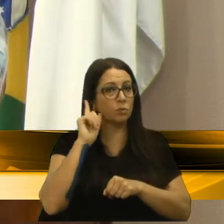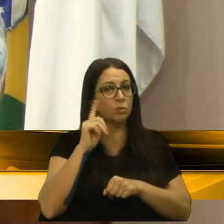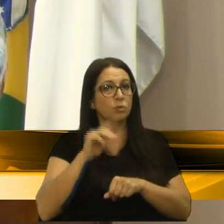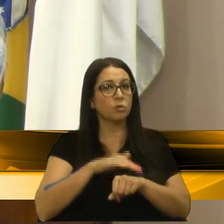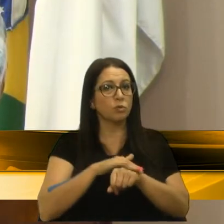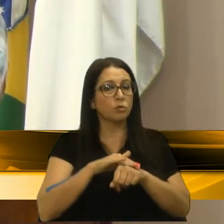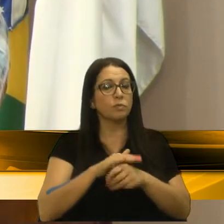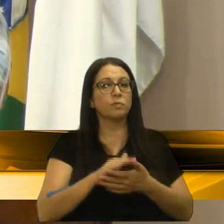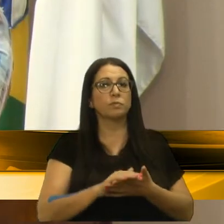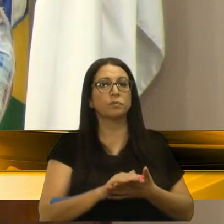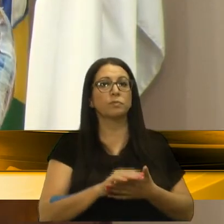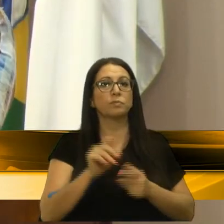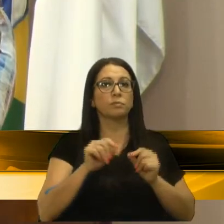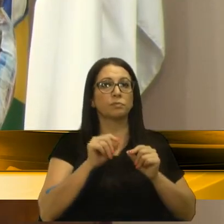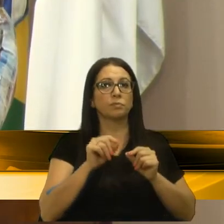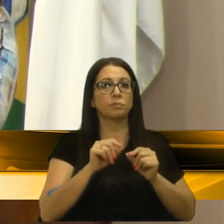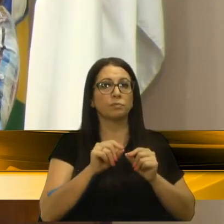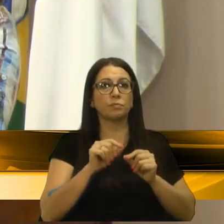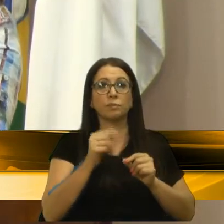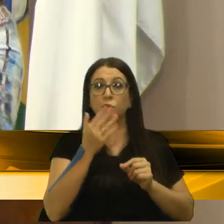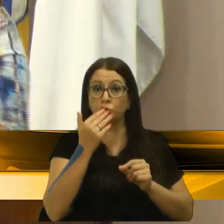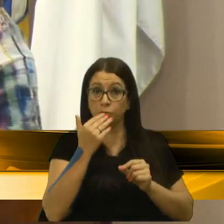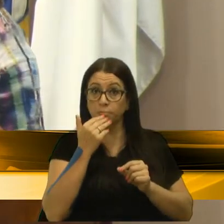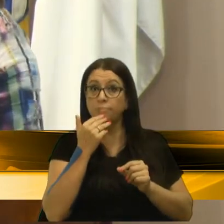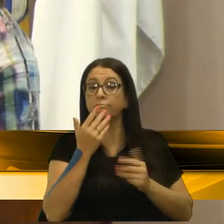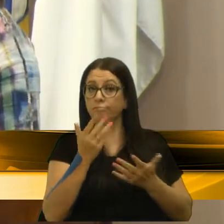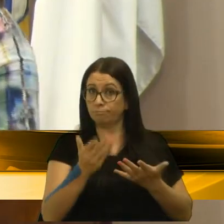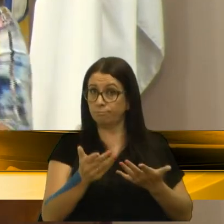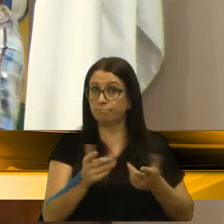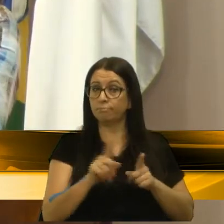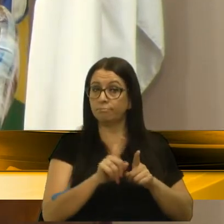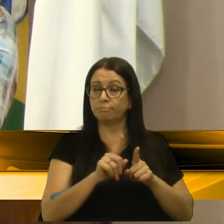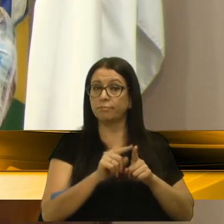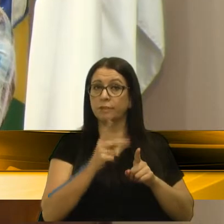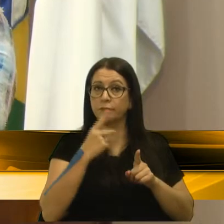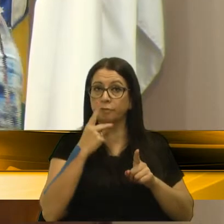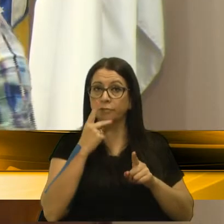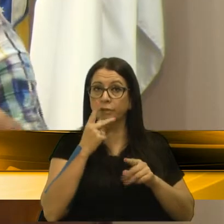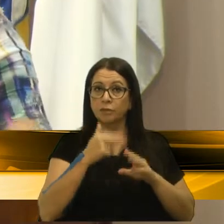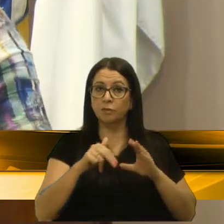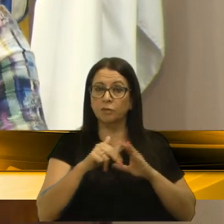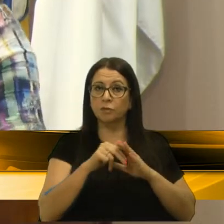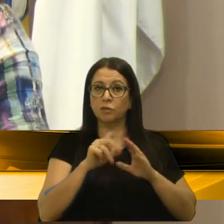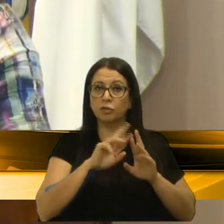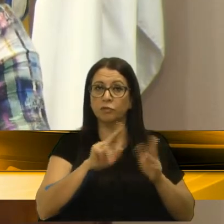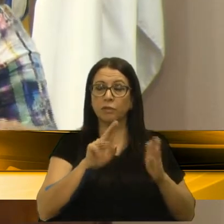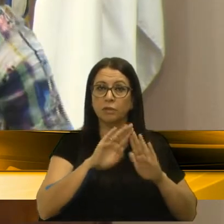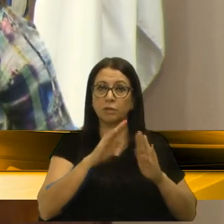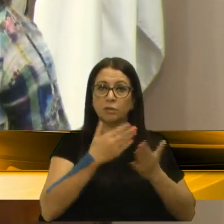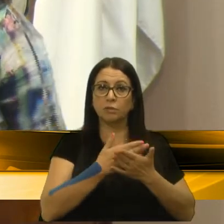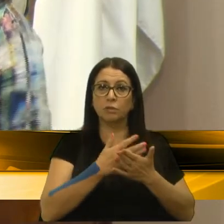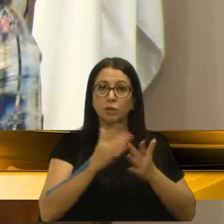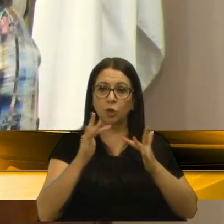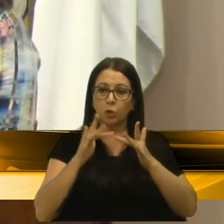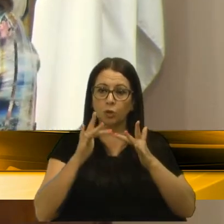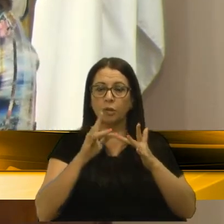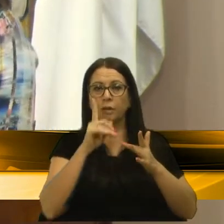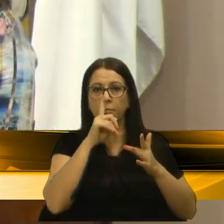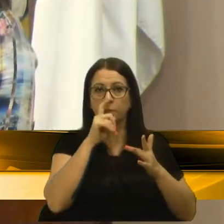falávamos sobre a questão da merenda, né, e em função até da nossa fala aqui na tribuna, várias escolas entraram em contato,